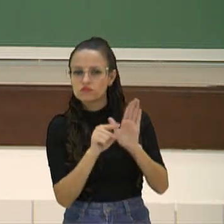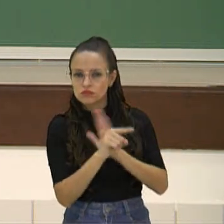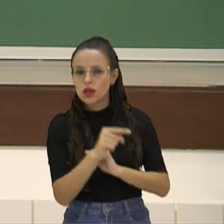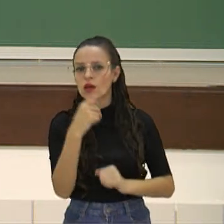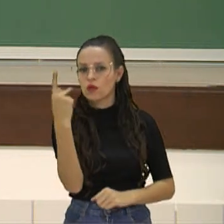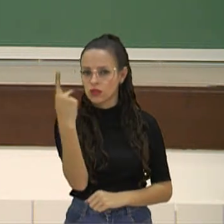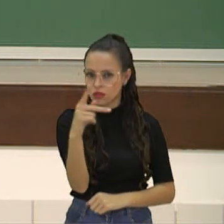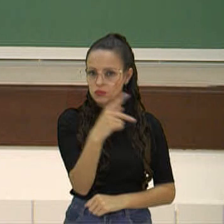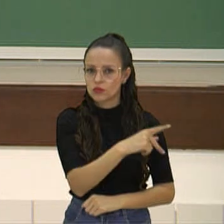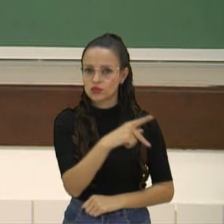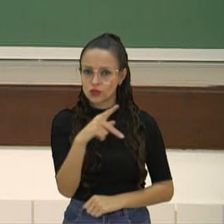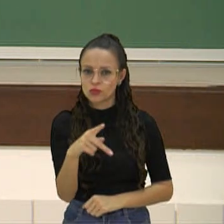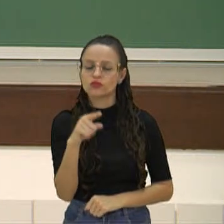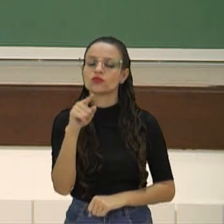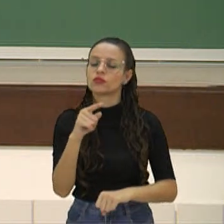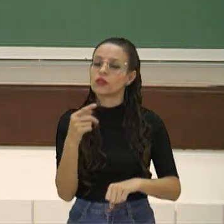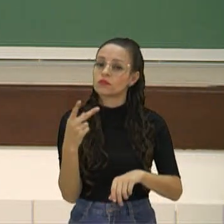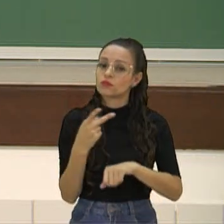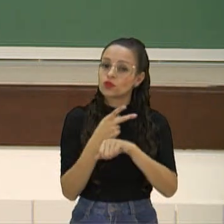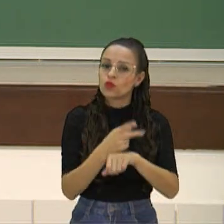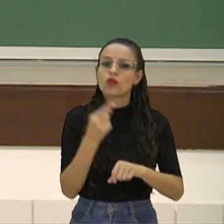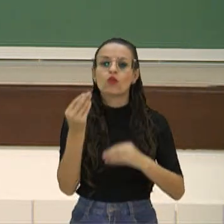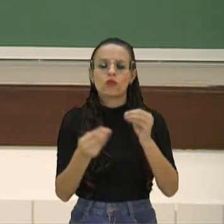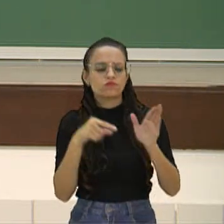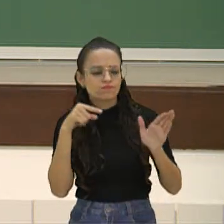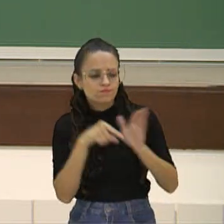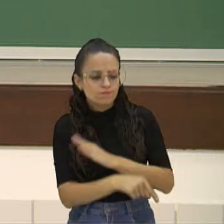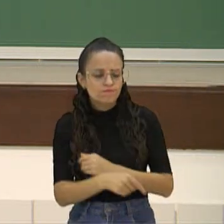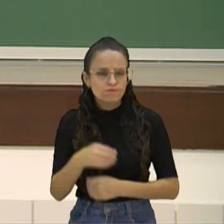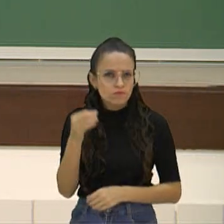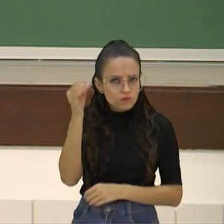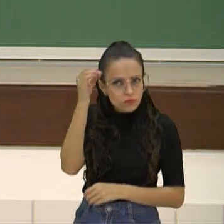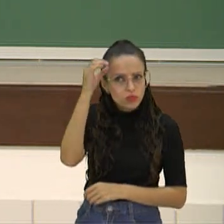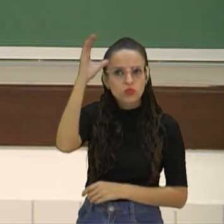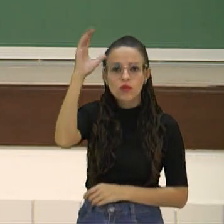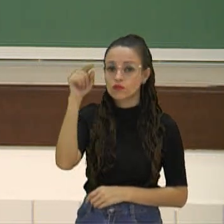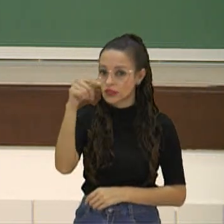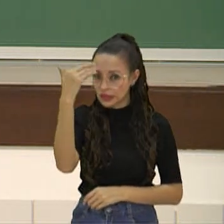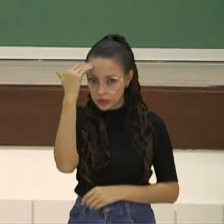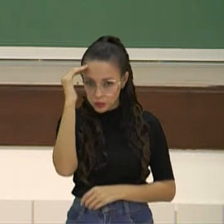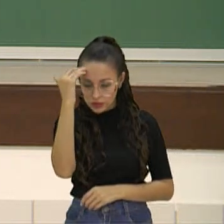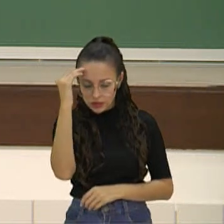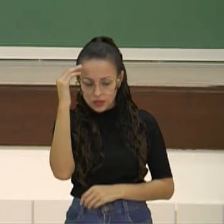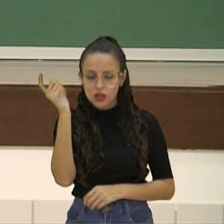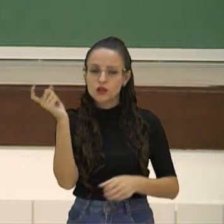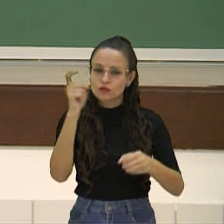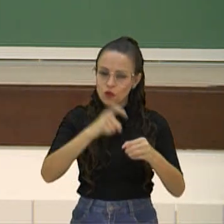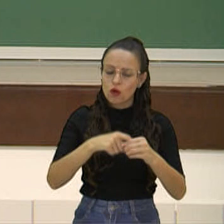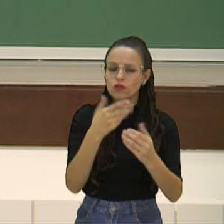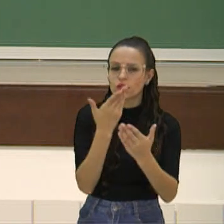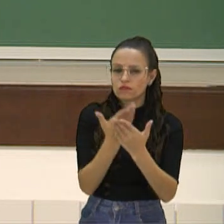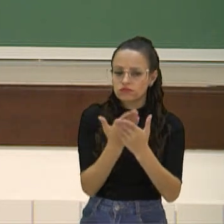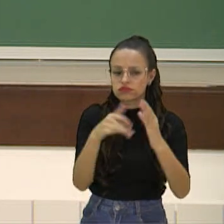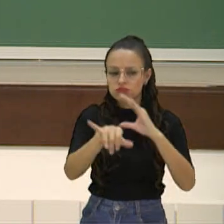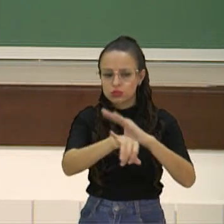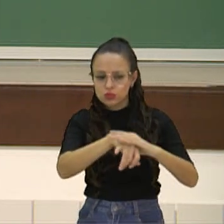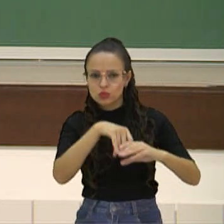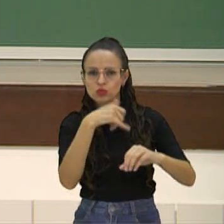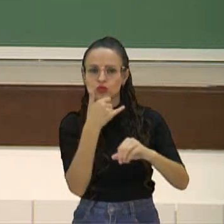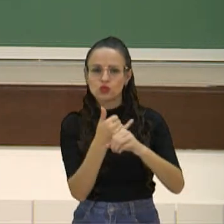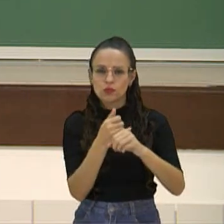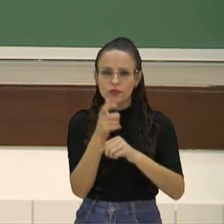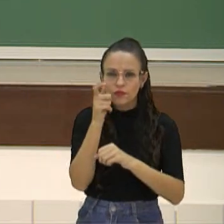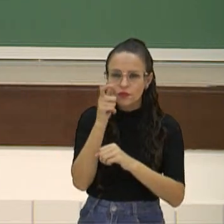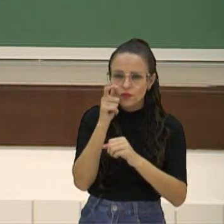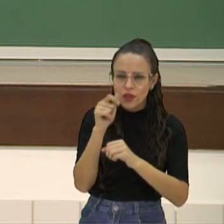questões, procure você se aprofundar. Se você não entender alguma coisa, você volta lá pelo YouTube no Aula Paraná, procura lá